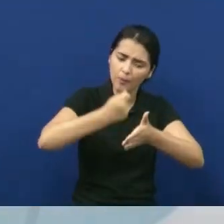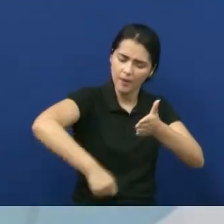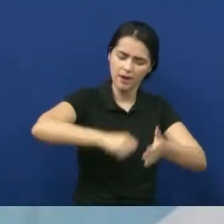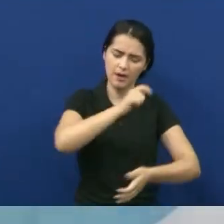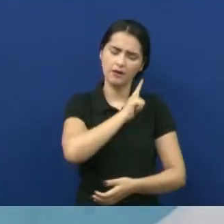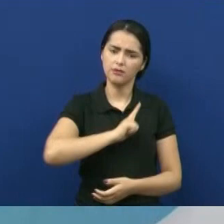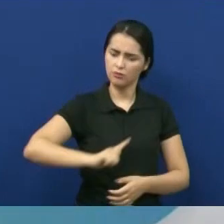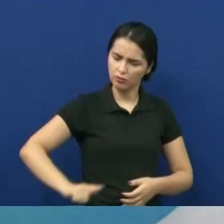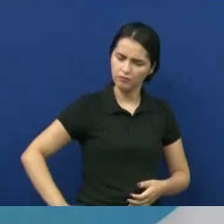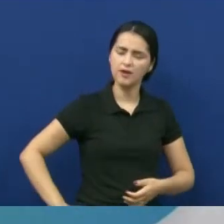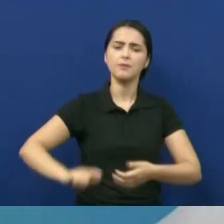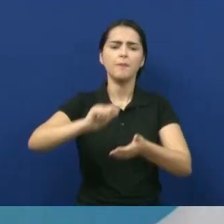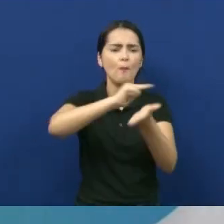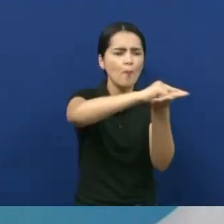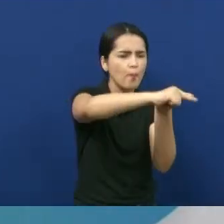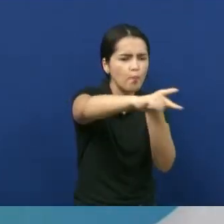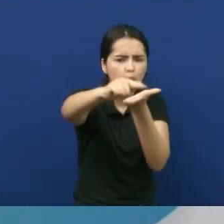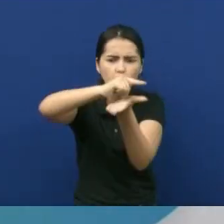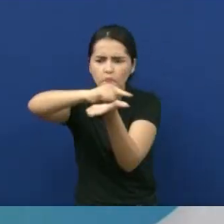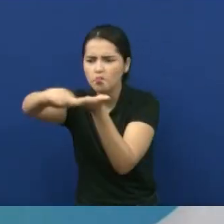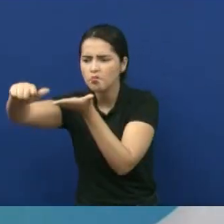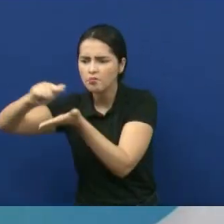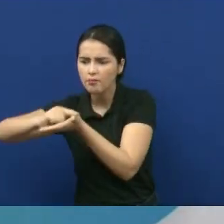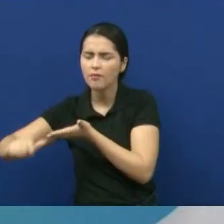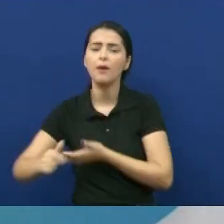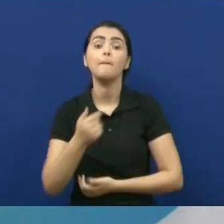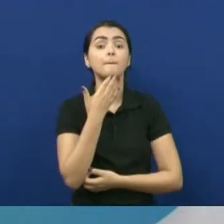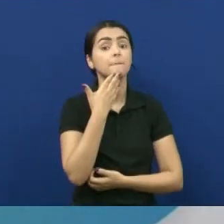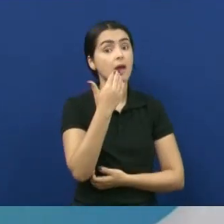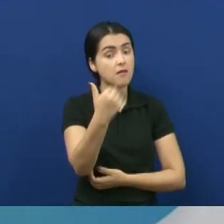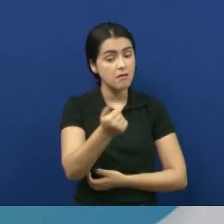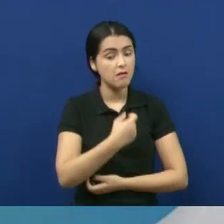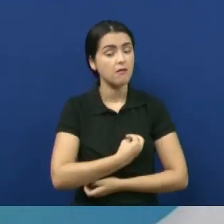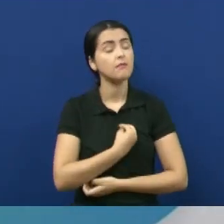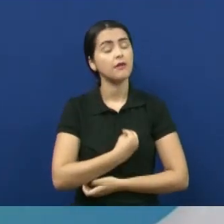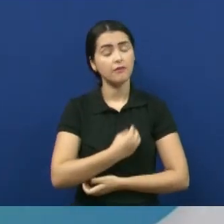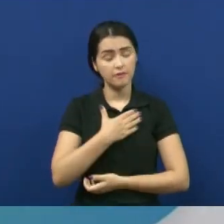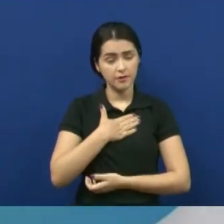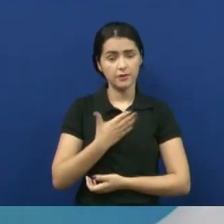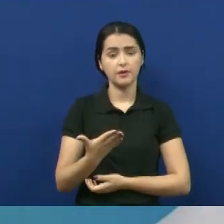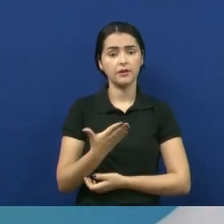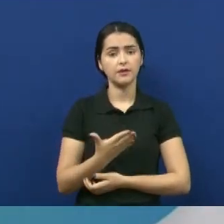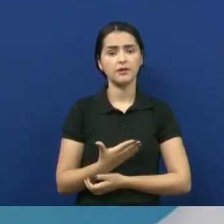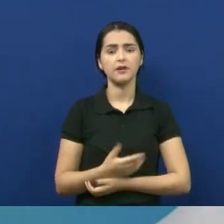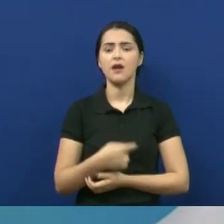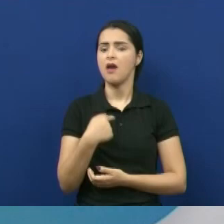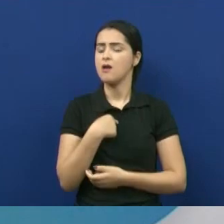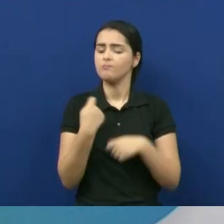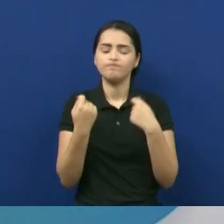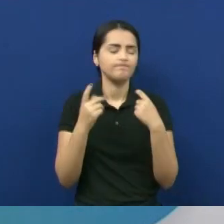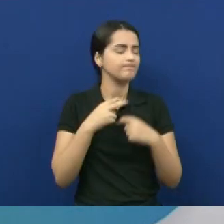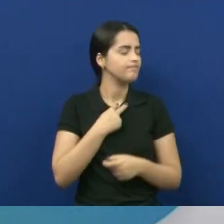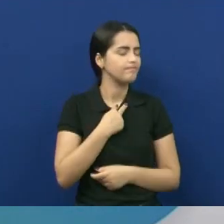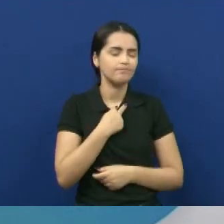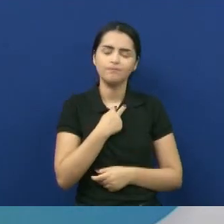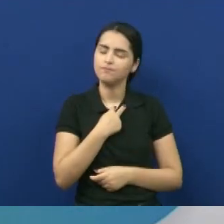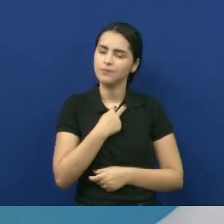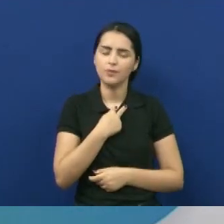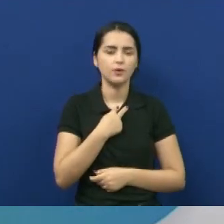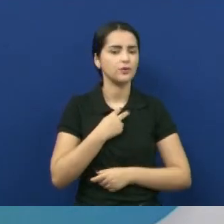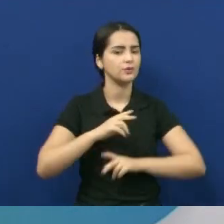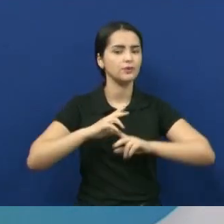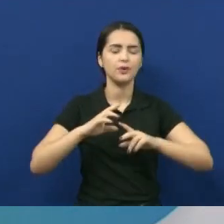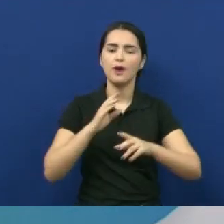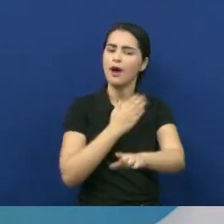ação para descontaminar aquela área, para que melhore a minha qualidade de vida. Então, eu não devo me acostumar a um lugar